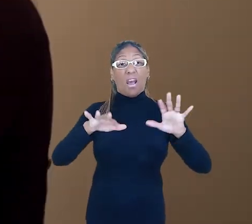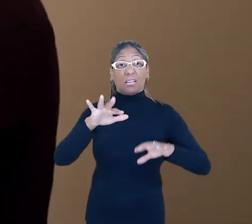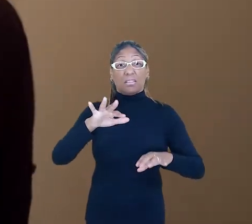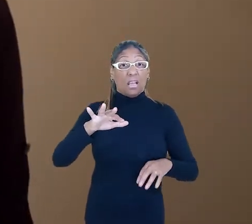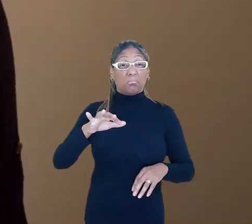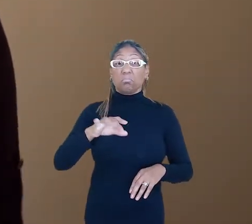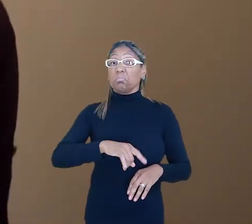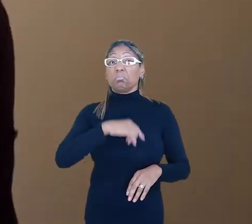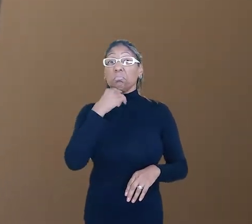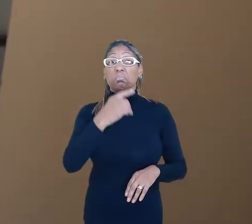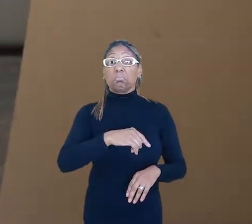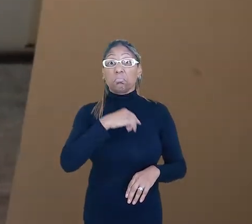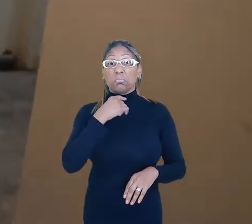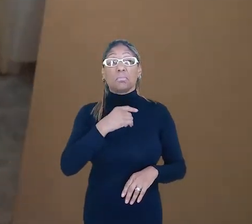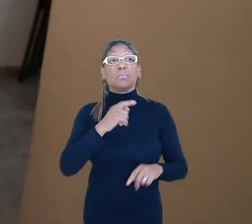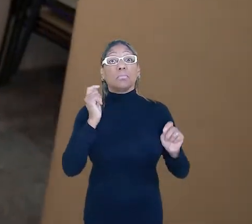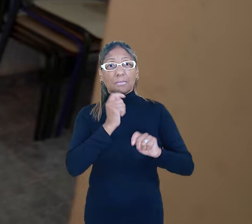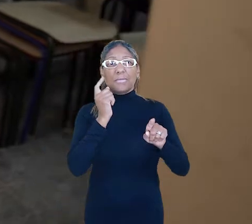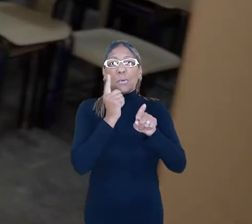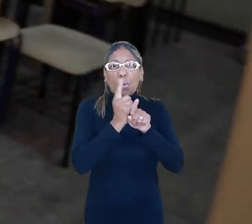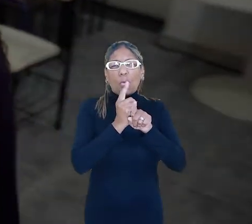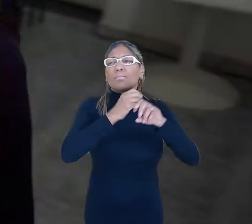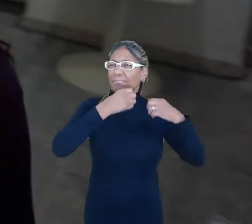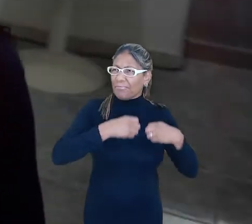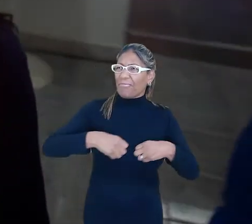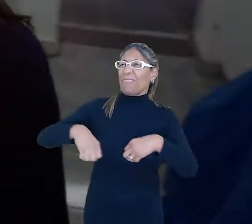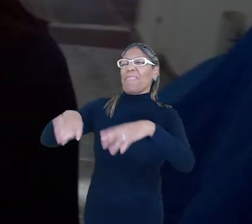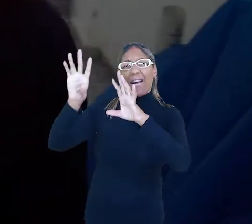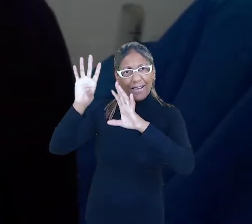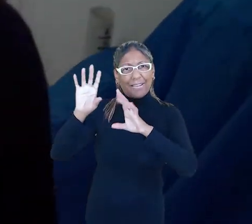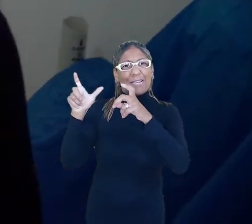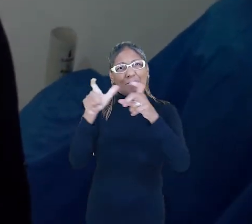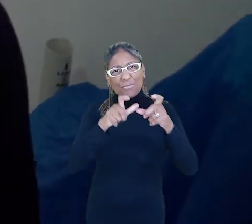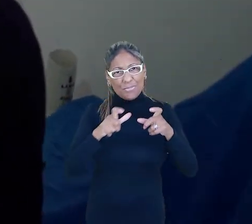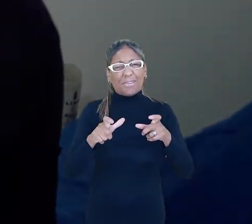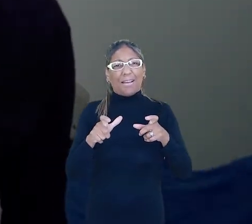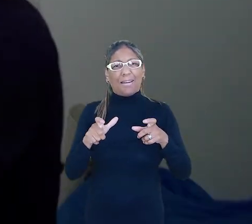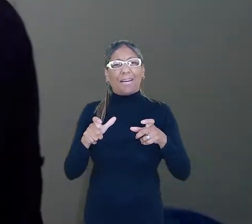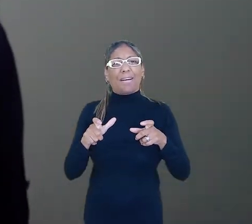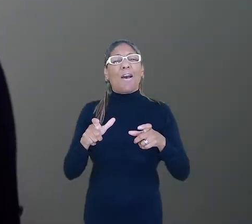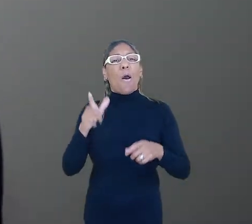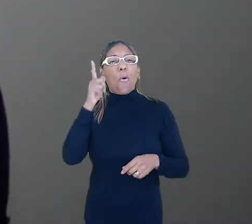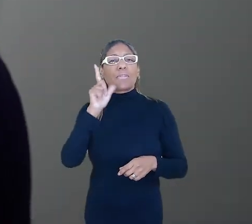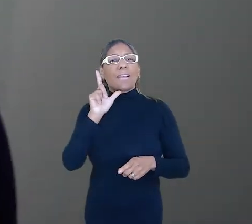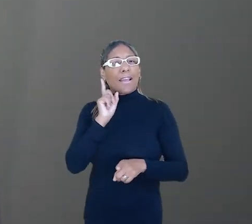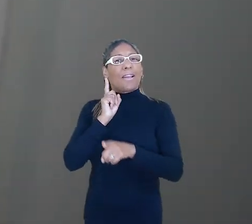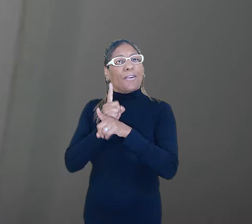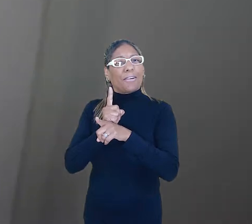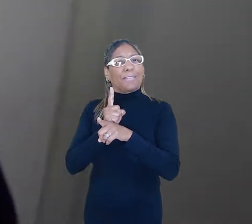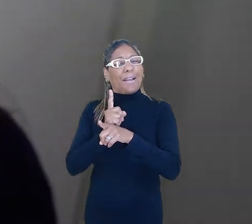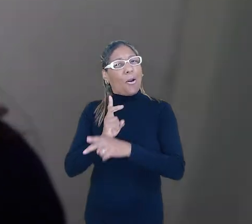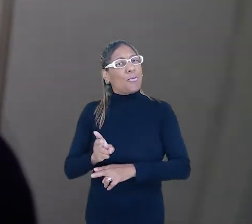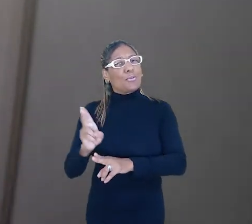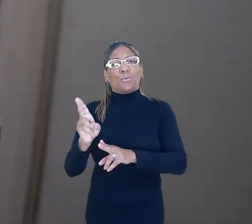né, essa oportunidade. Então, quando a gente consegue dar esse acesso, a pessoa consegue se identificar